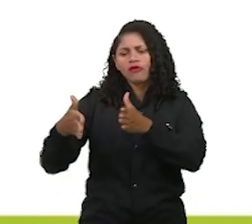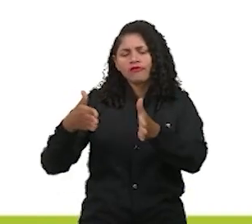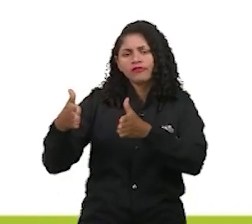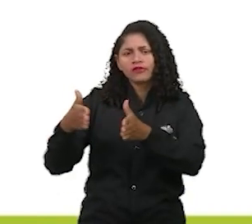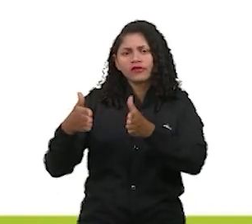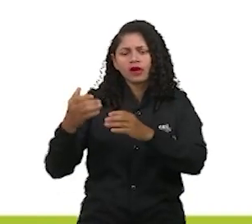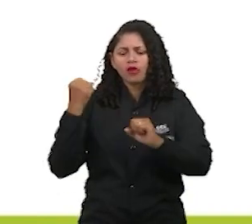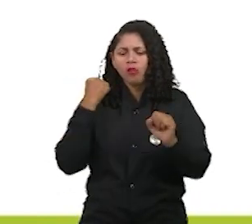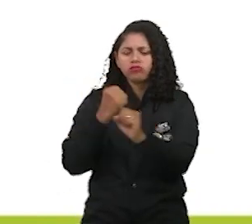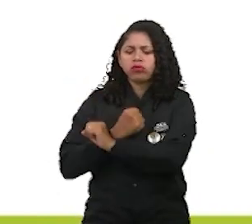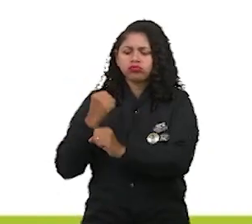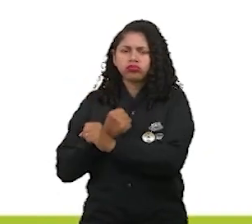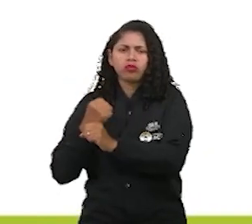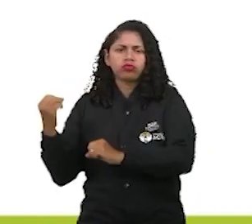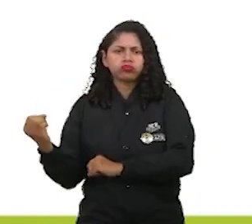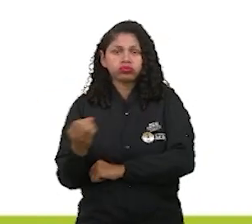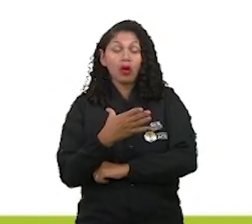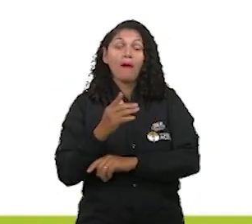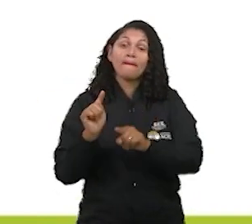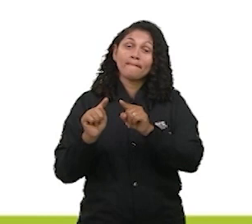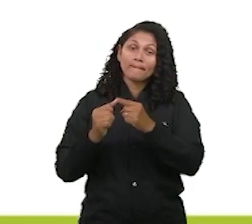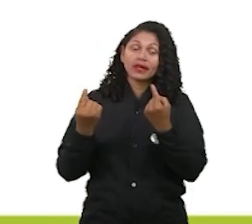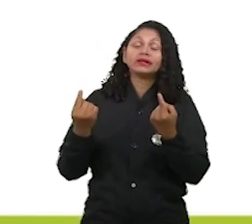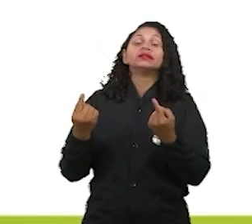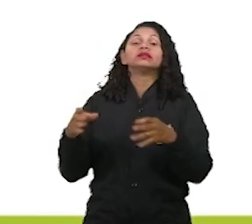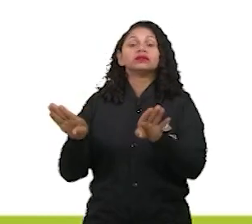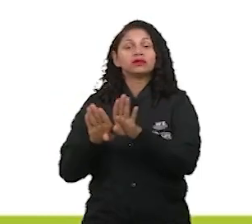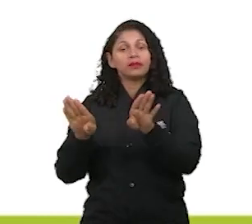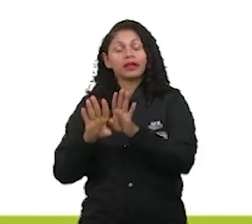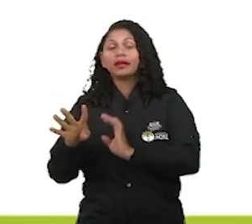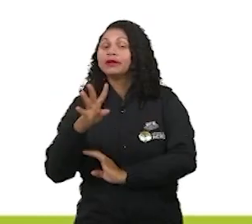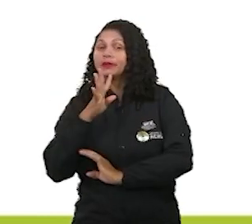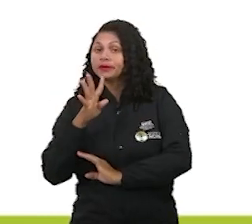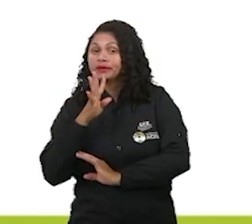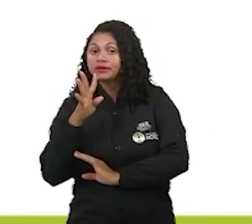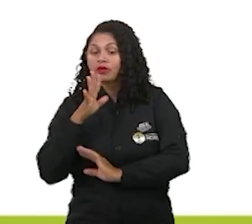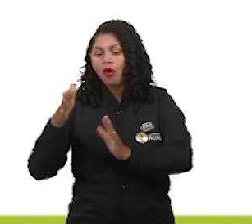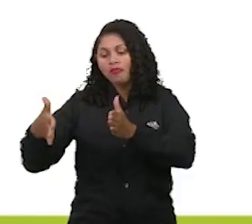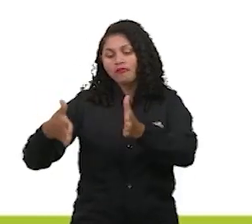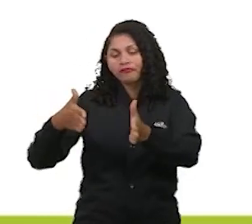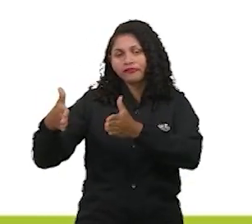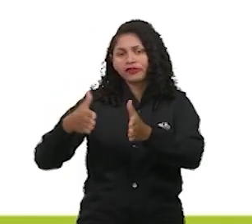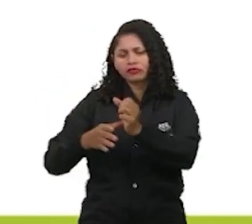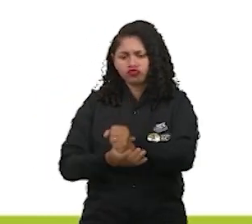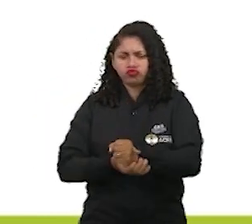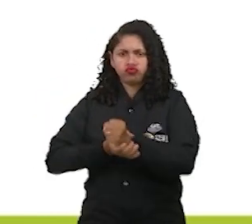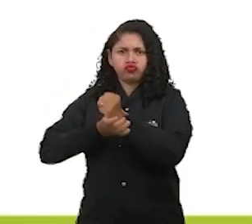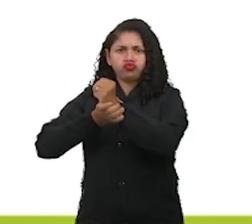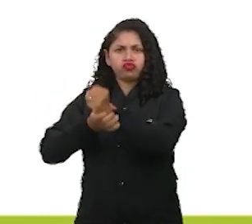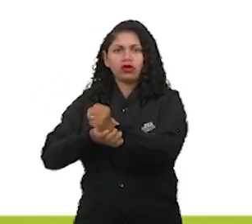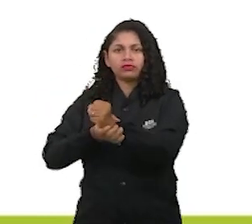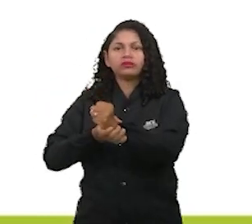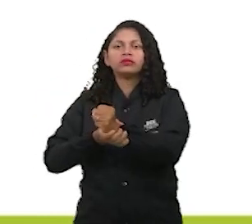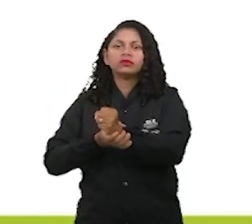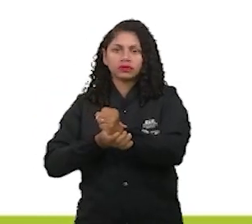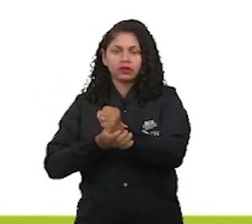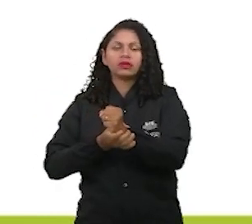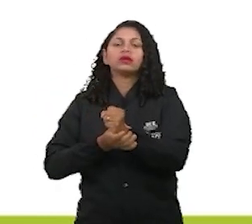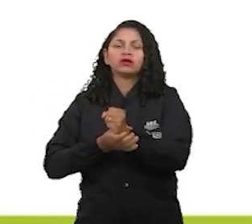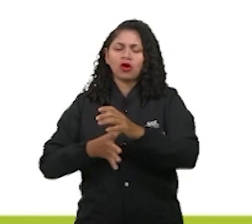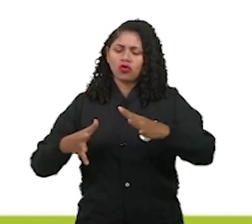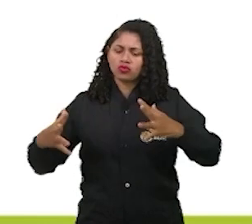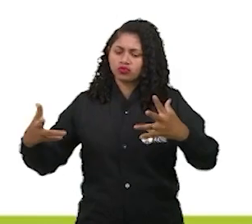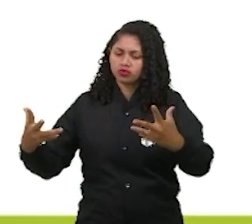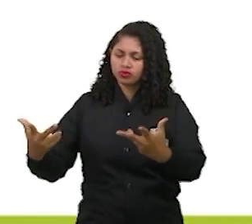da consolidação. Também chamada de fase da consolidação, a literatura brasileira estava vivendo uma fase de